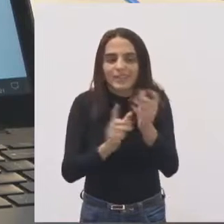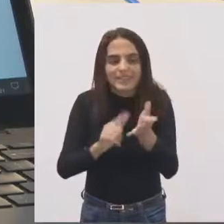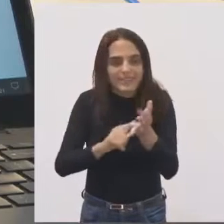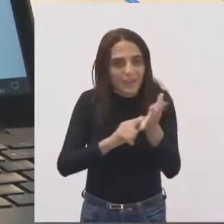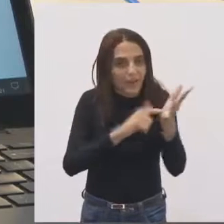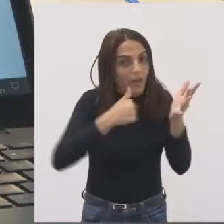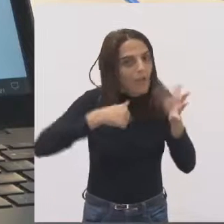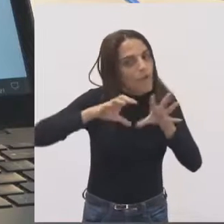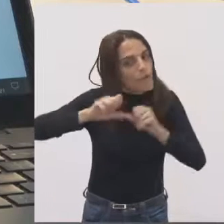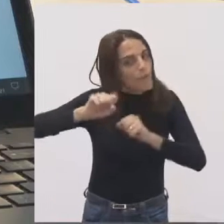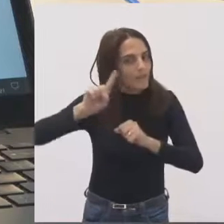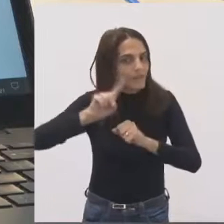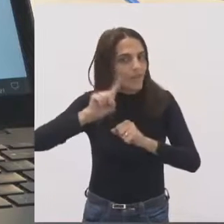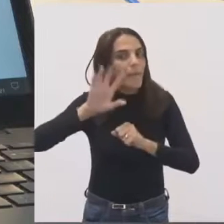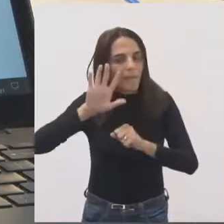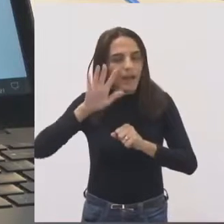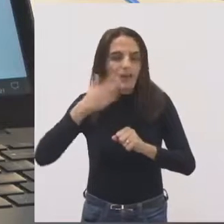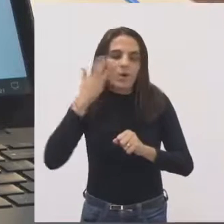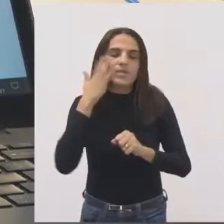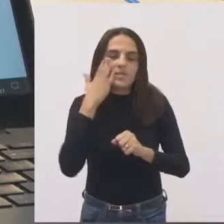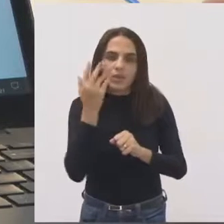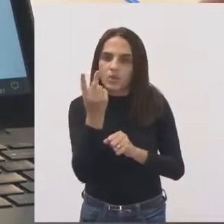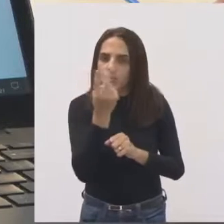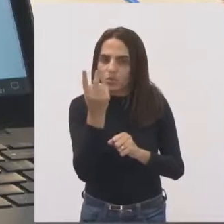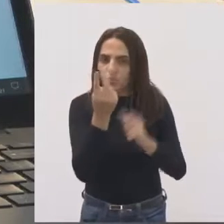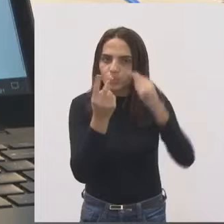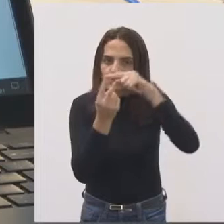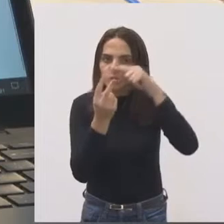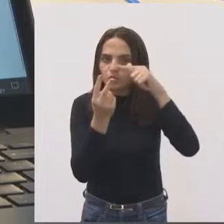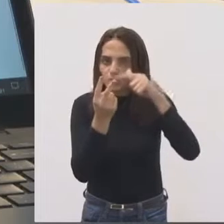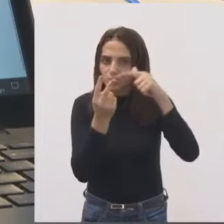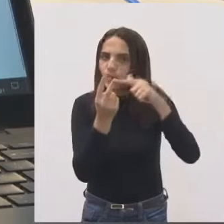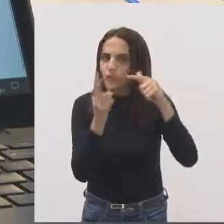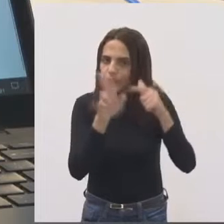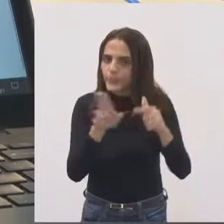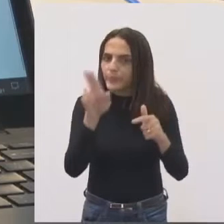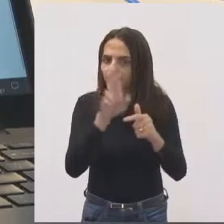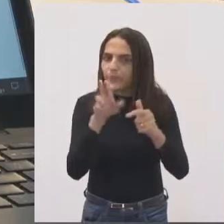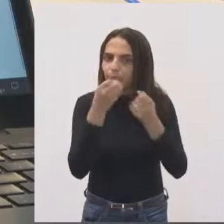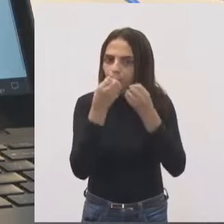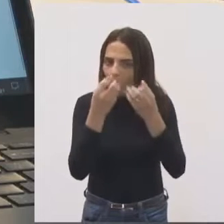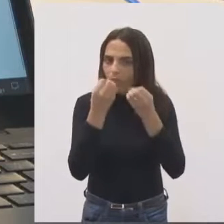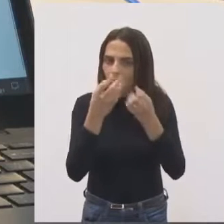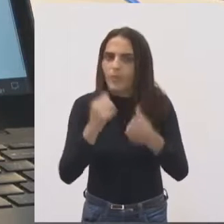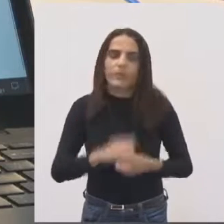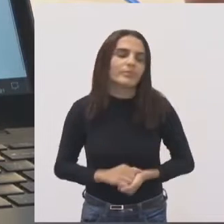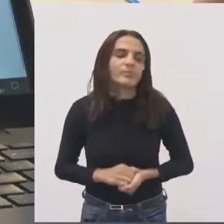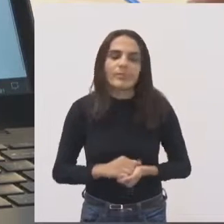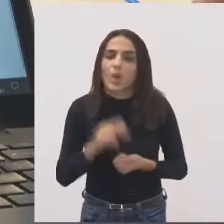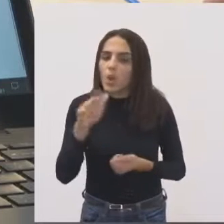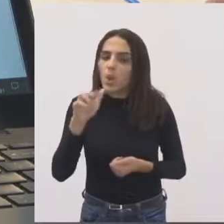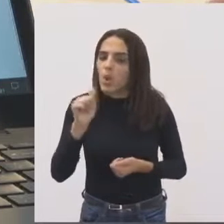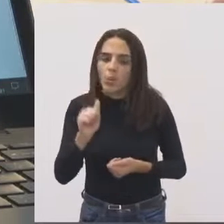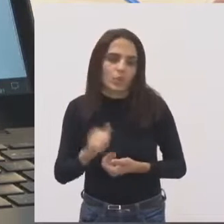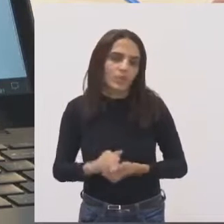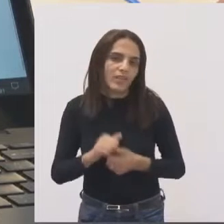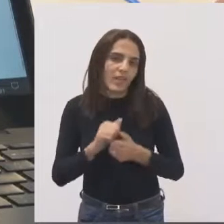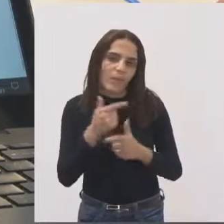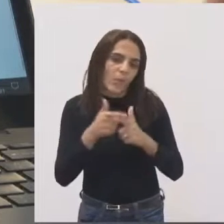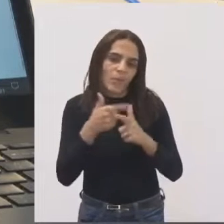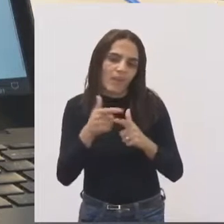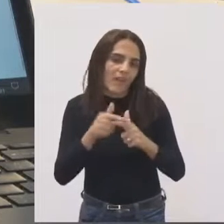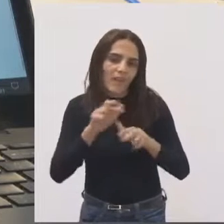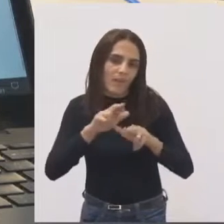bom? Mas eu sei que os dois funcionam bem. Eu mesmo uso da Microsoft e nunca tive alguma conta hackeada, nunca tive problemas de vírus no